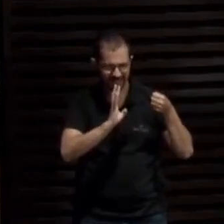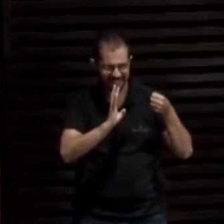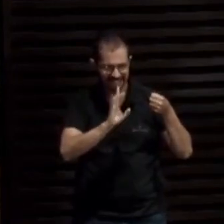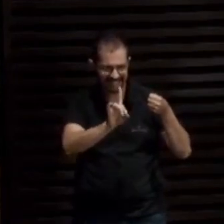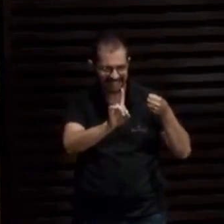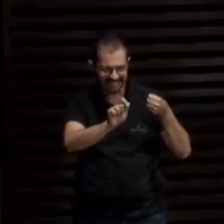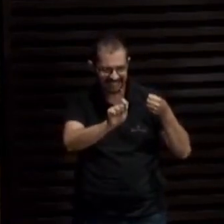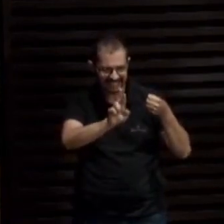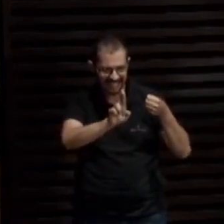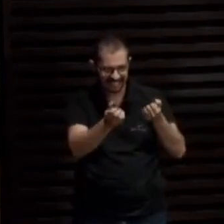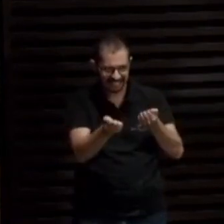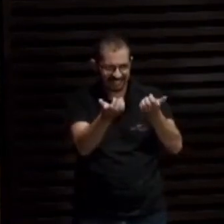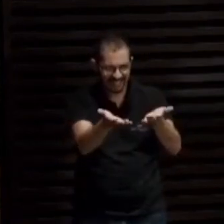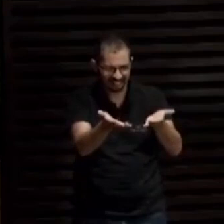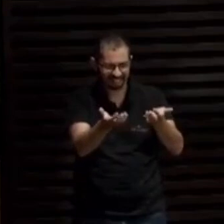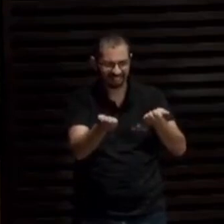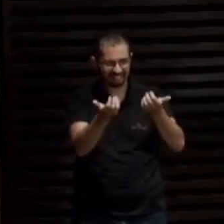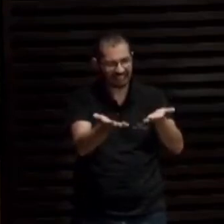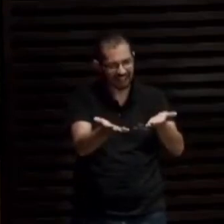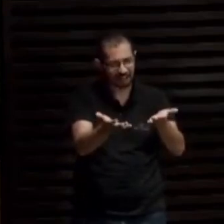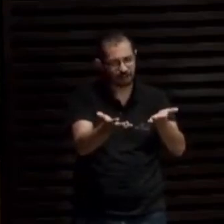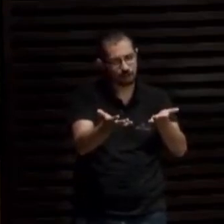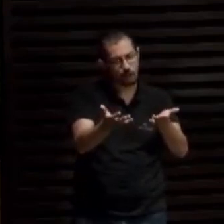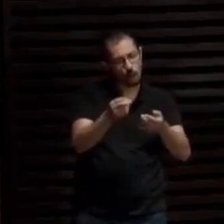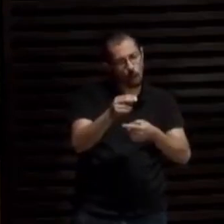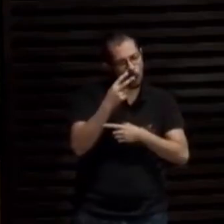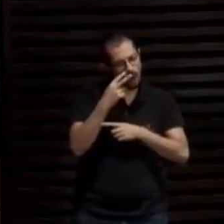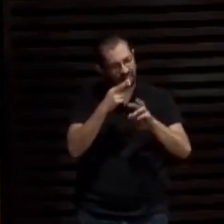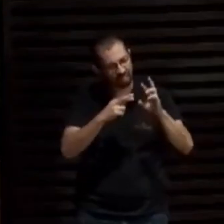Algumas vezes ele é traduzido como conferiste,